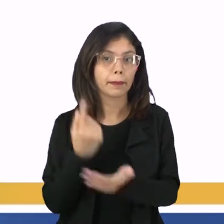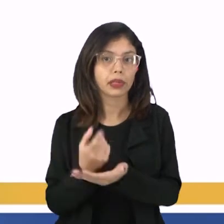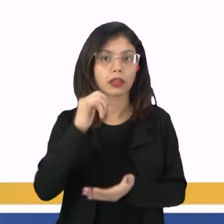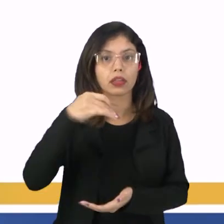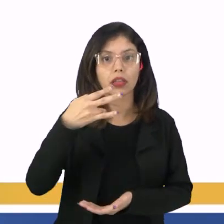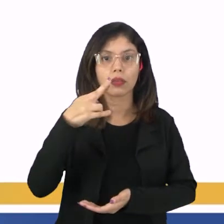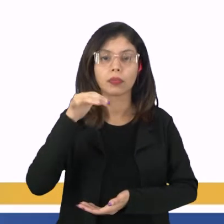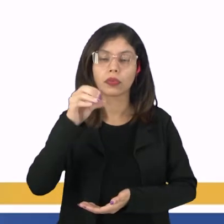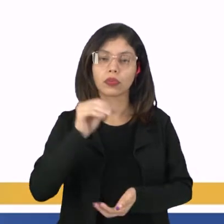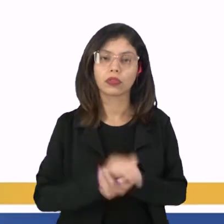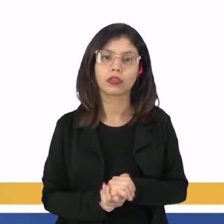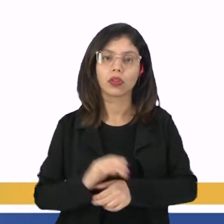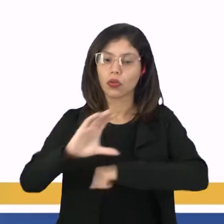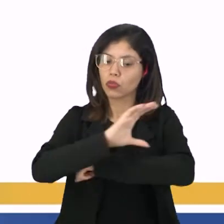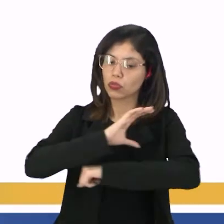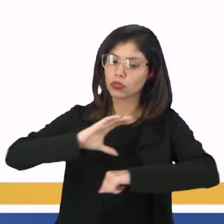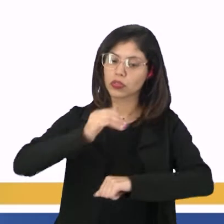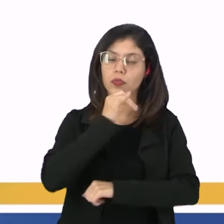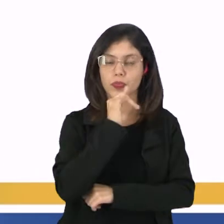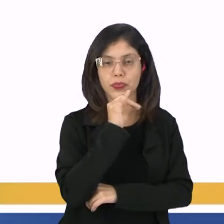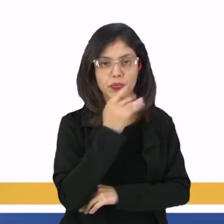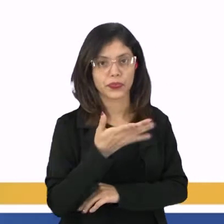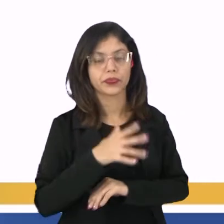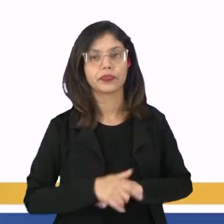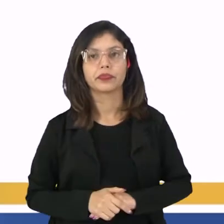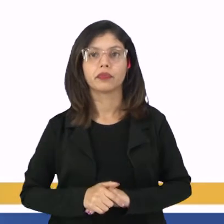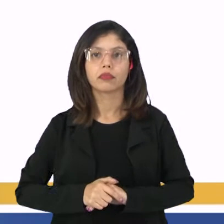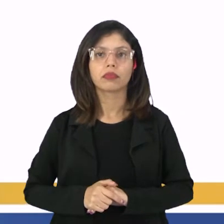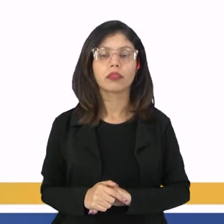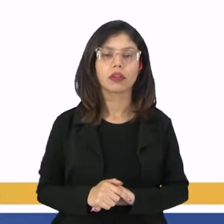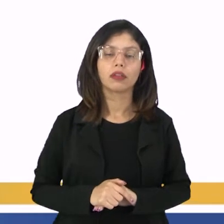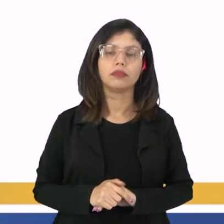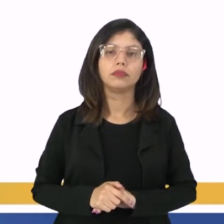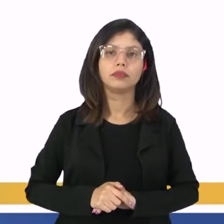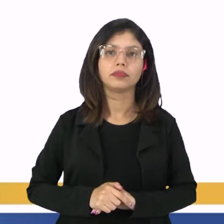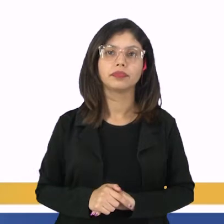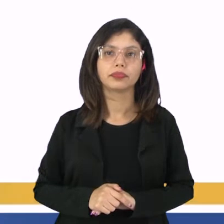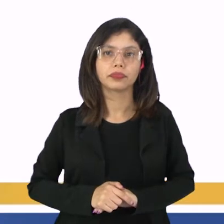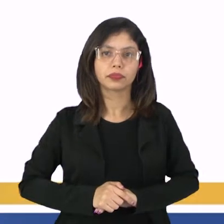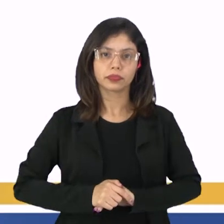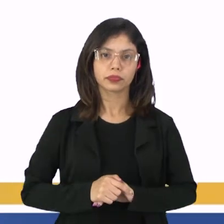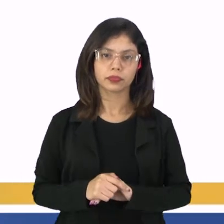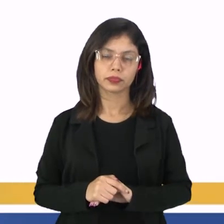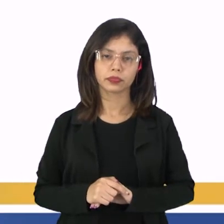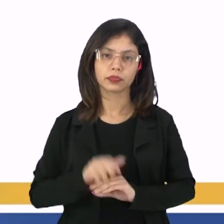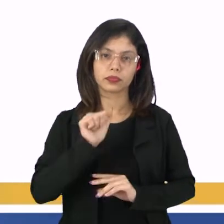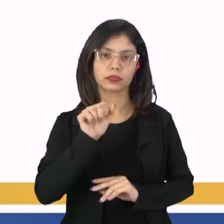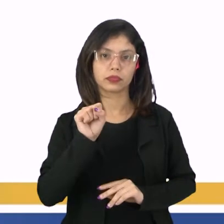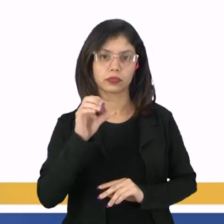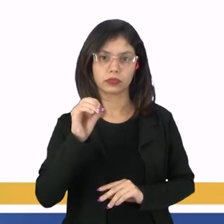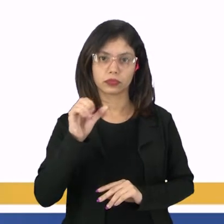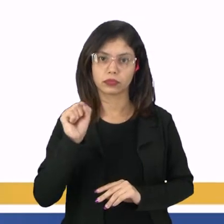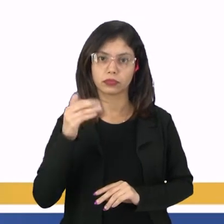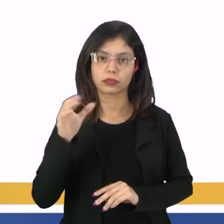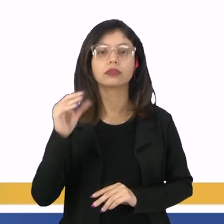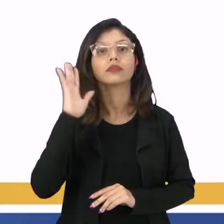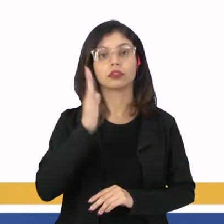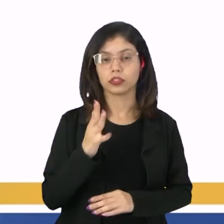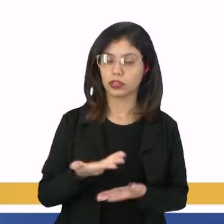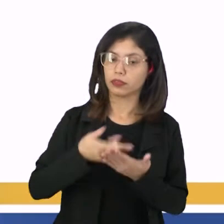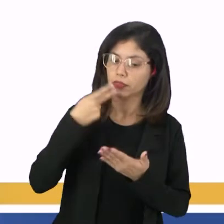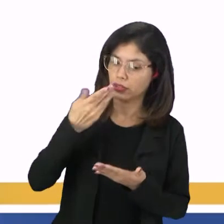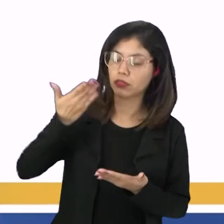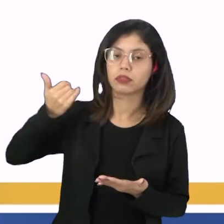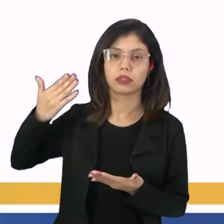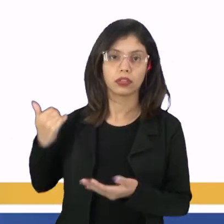impostos, que usam a Constituição como exemplo, que também que a associação já havia feito um comunicado